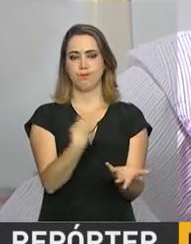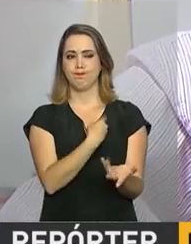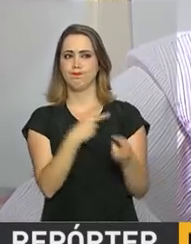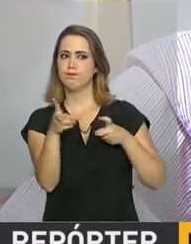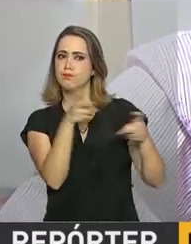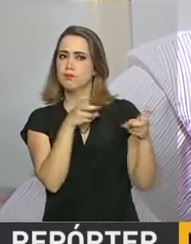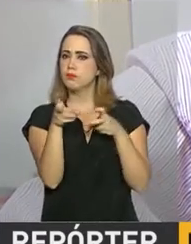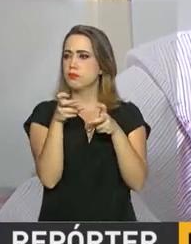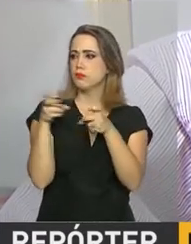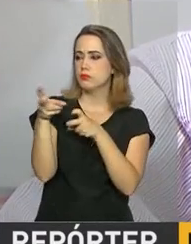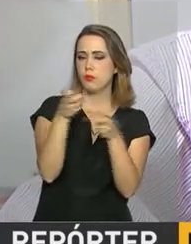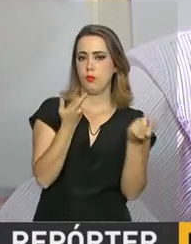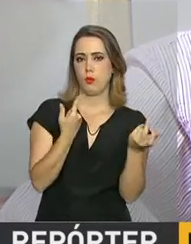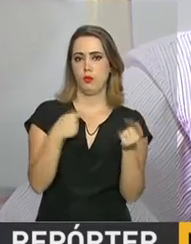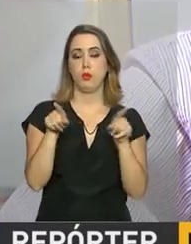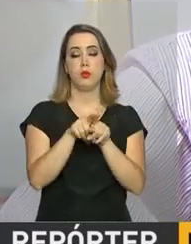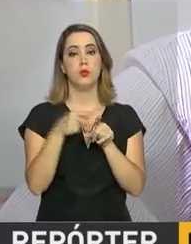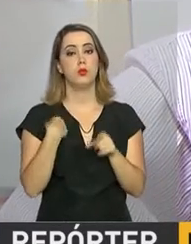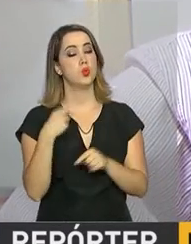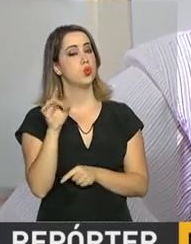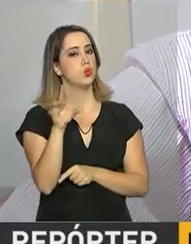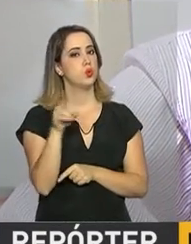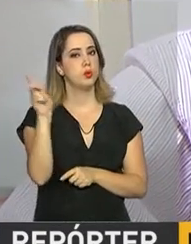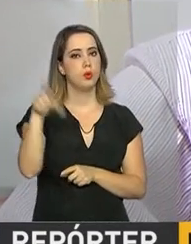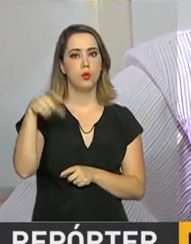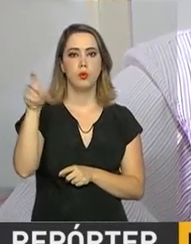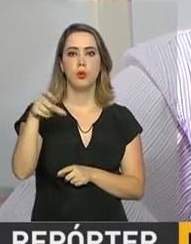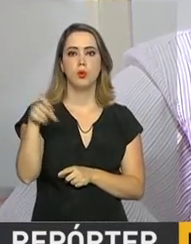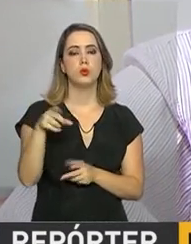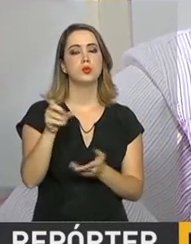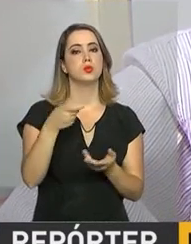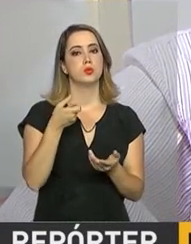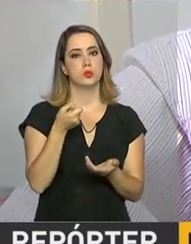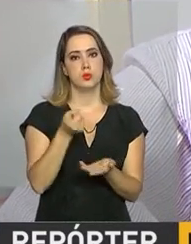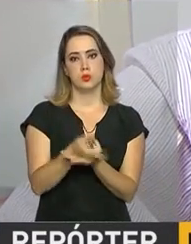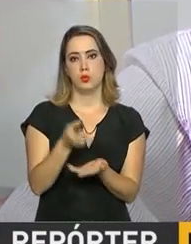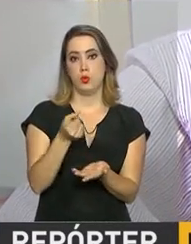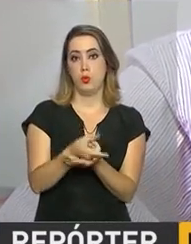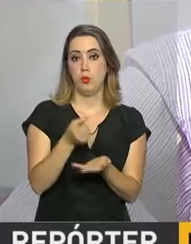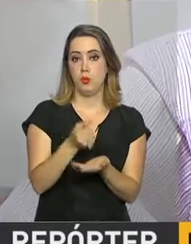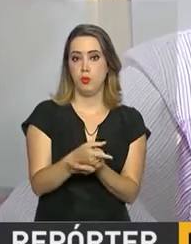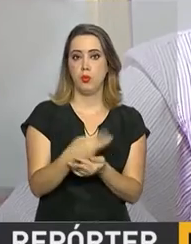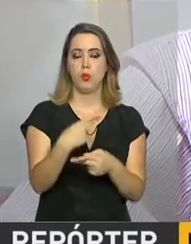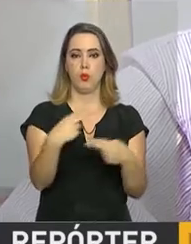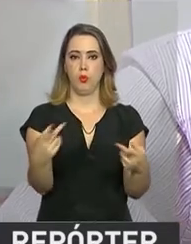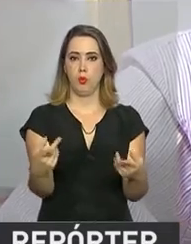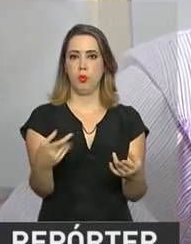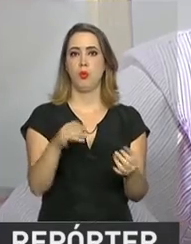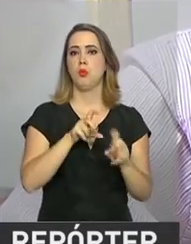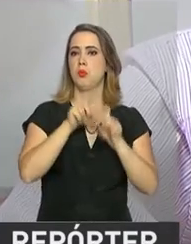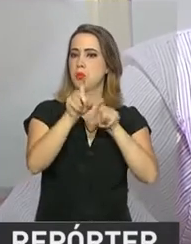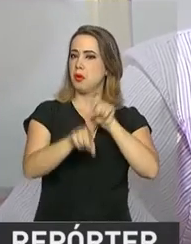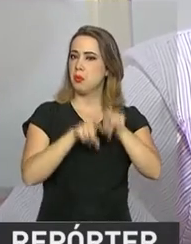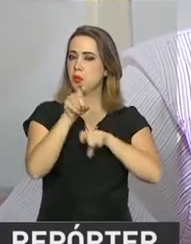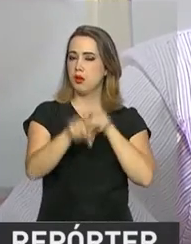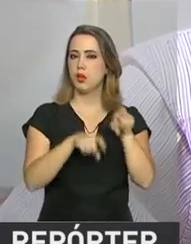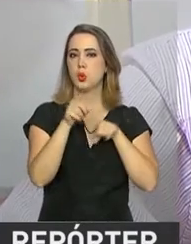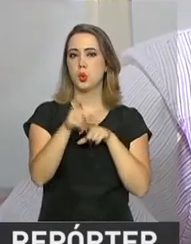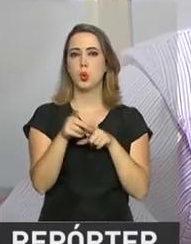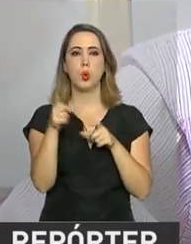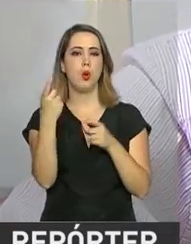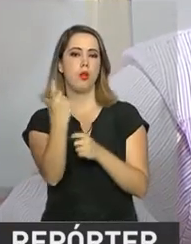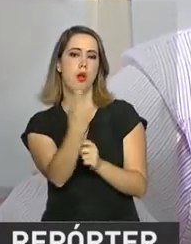eu deixo mais para utilizar o cartão é pra comprar produtos é é eletrônicos perfumes